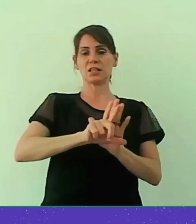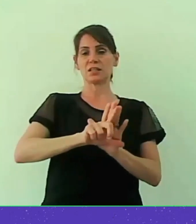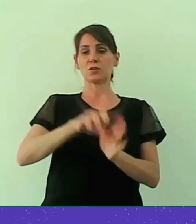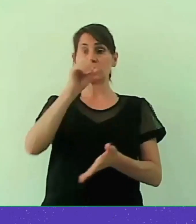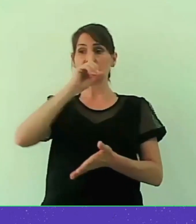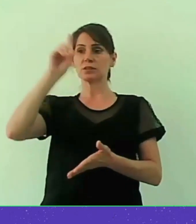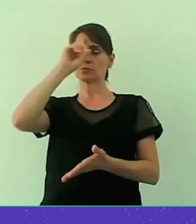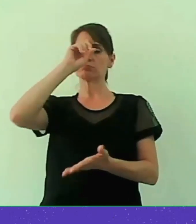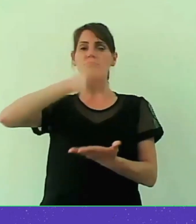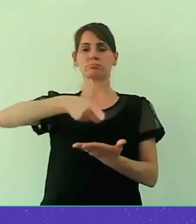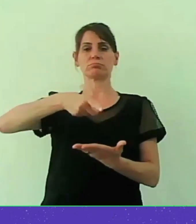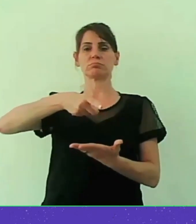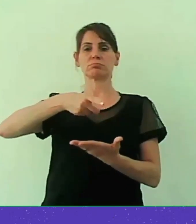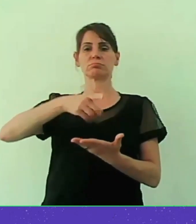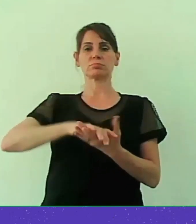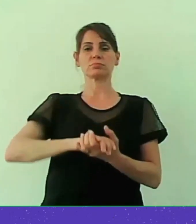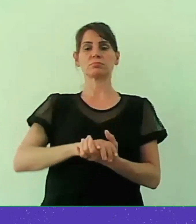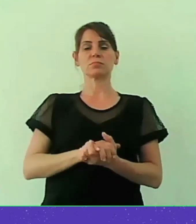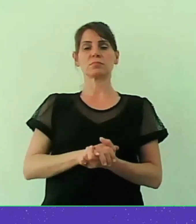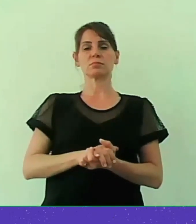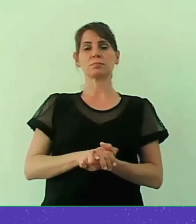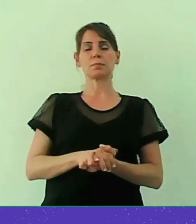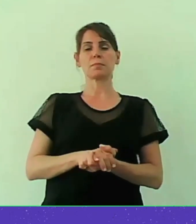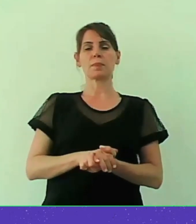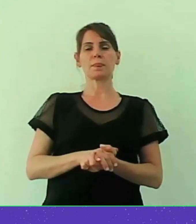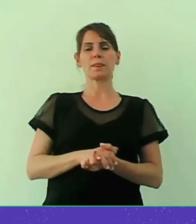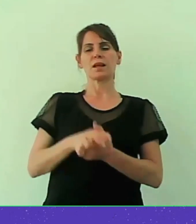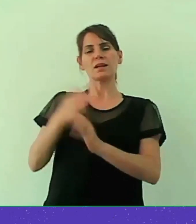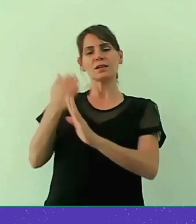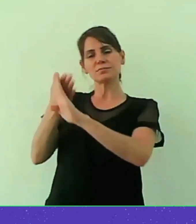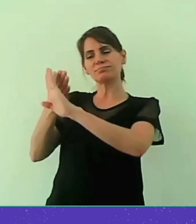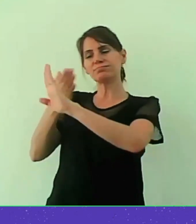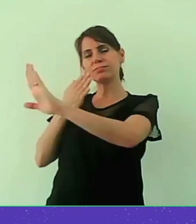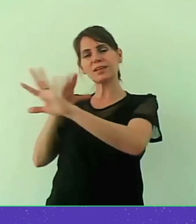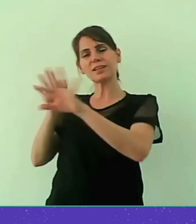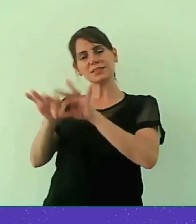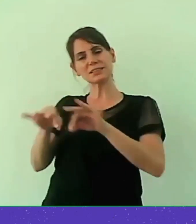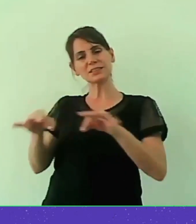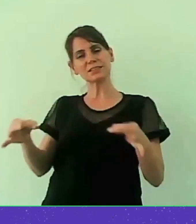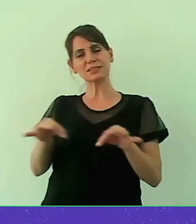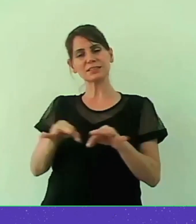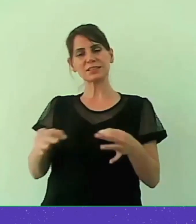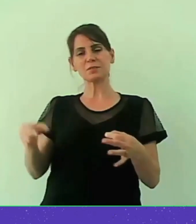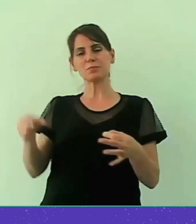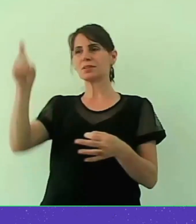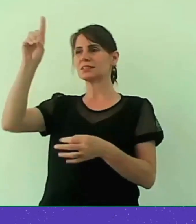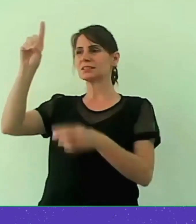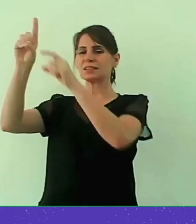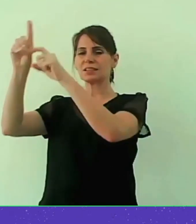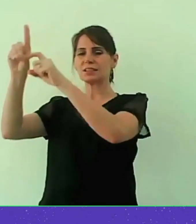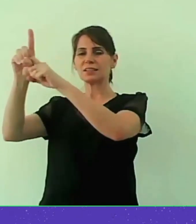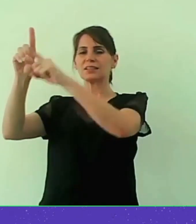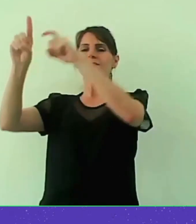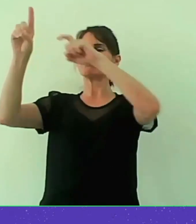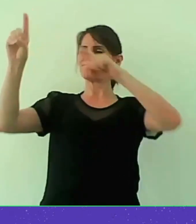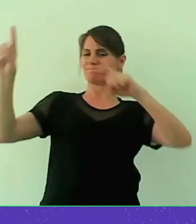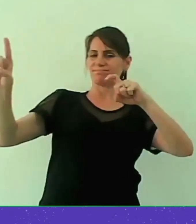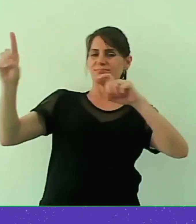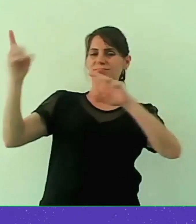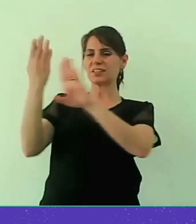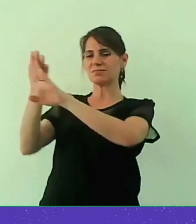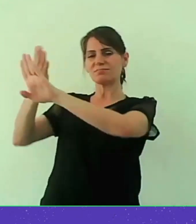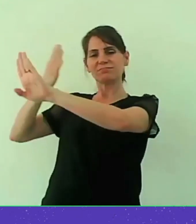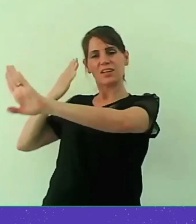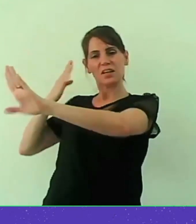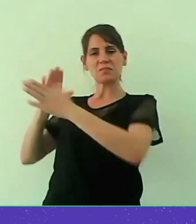mandou, se apartaram da simplicidade, da dependência total a Deus, e